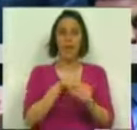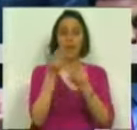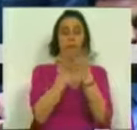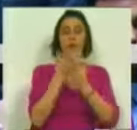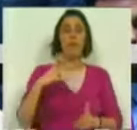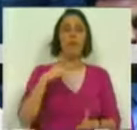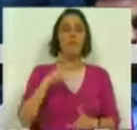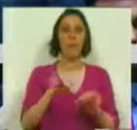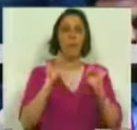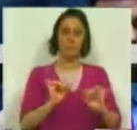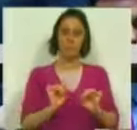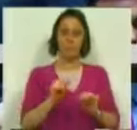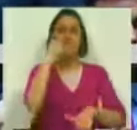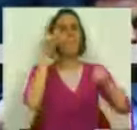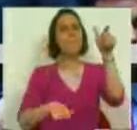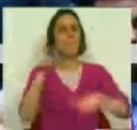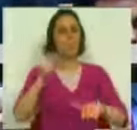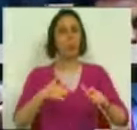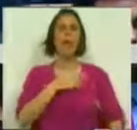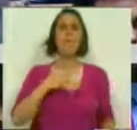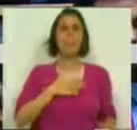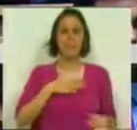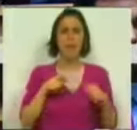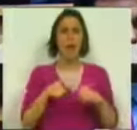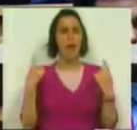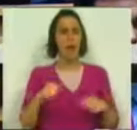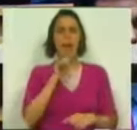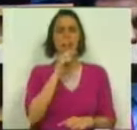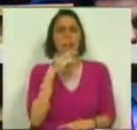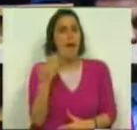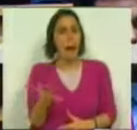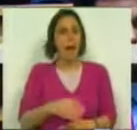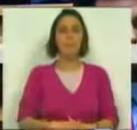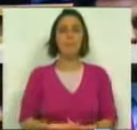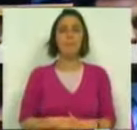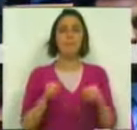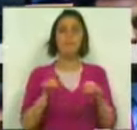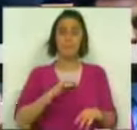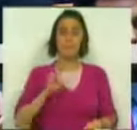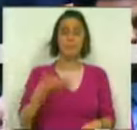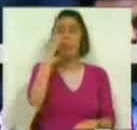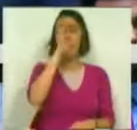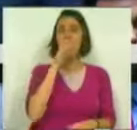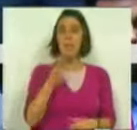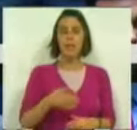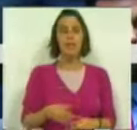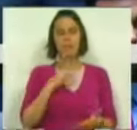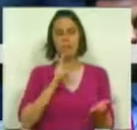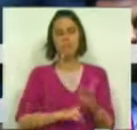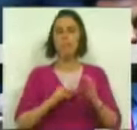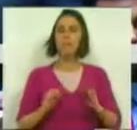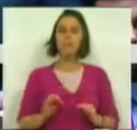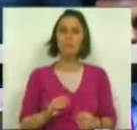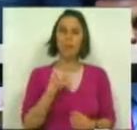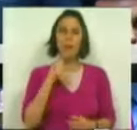a economia portuguesa, os seus agentes, as pessoas, os empresários, têm capacidade. E isso, Sr. Primeiro-Ministro, é, de